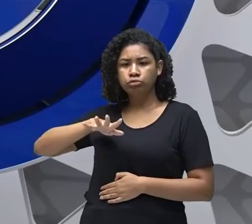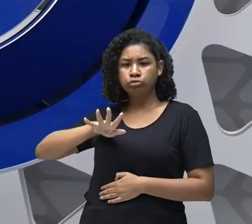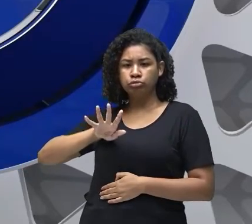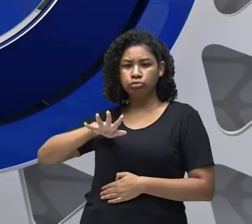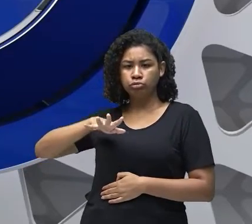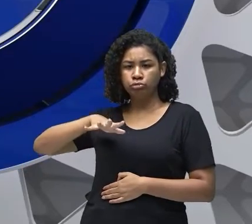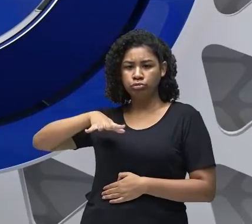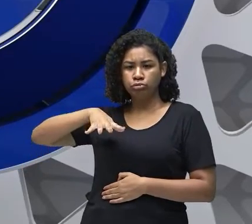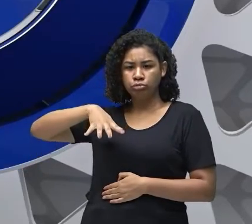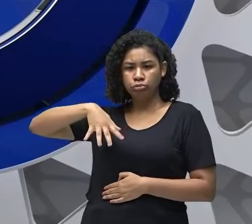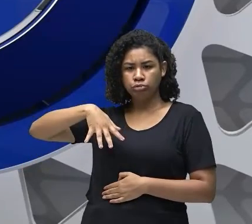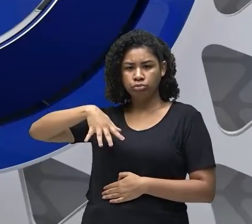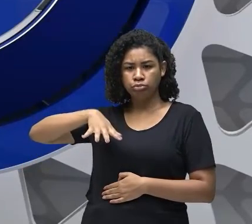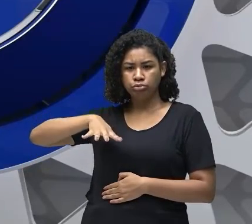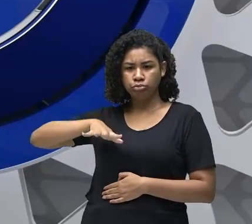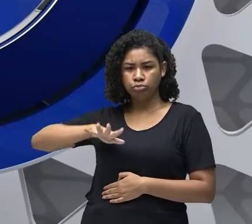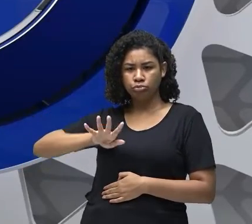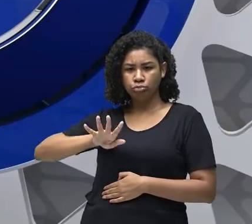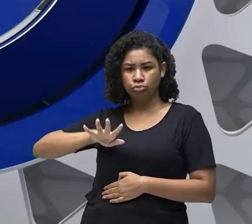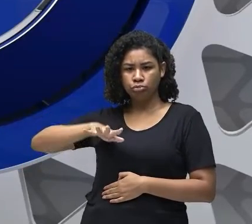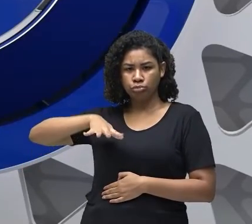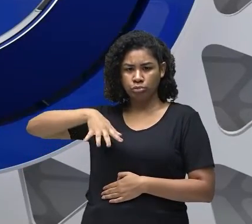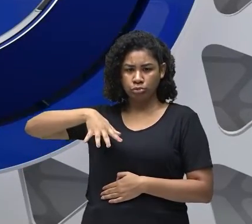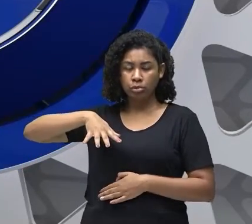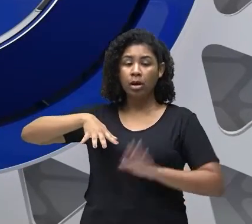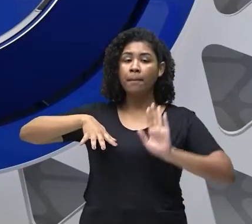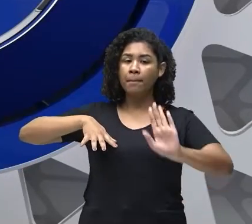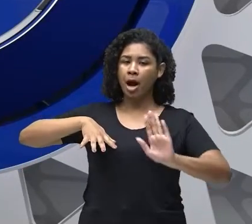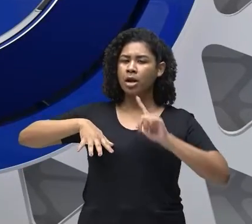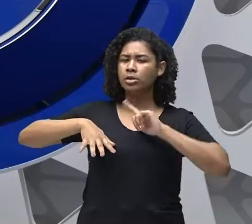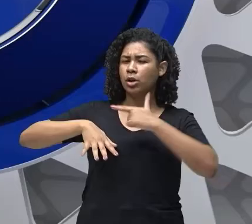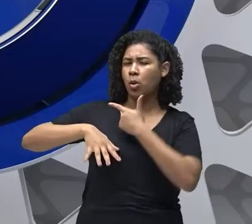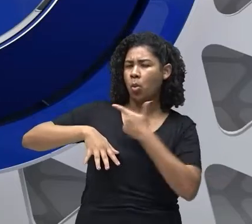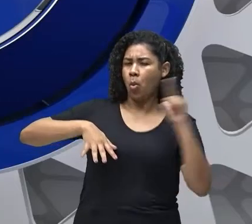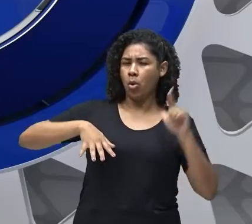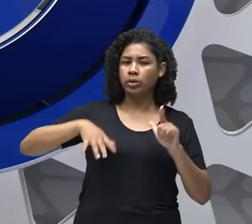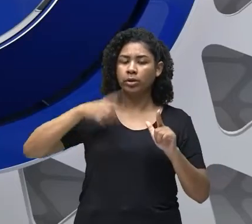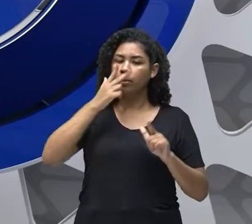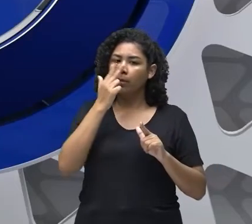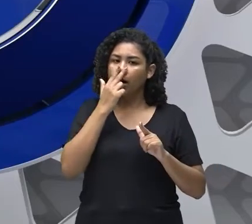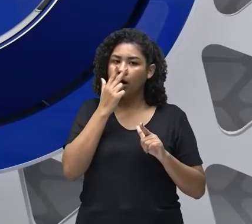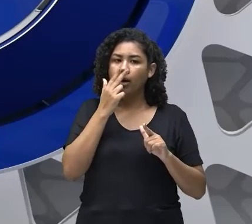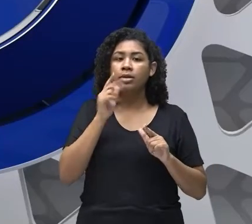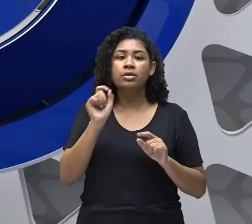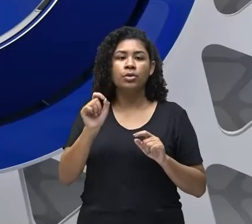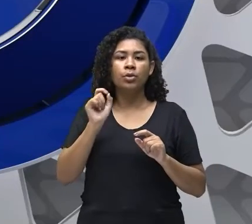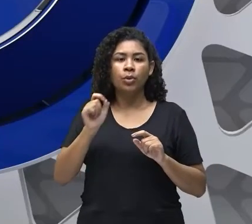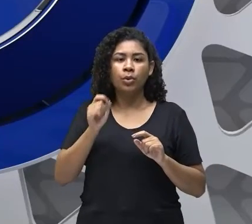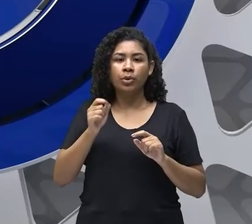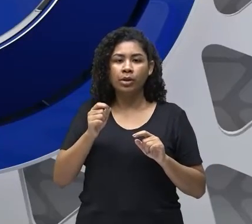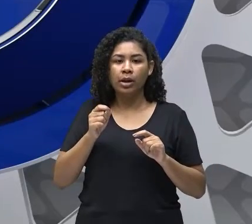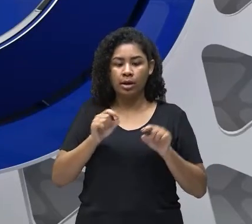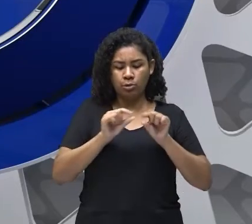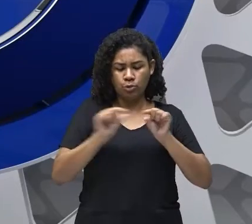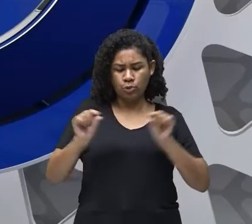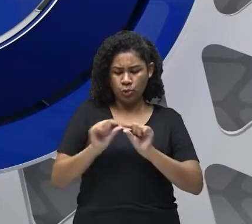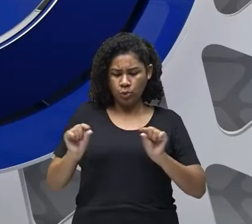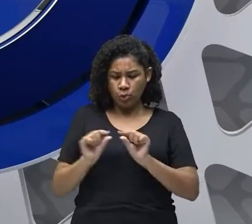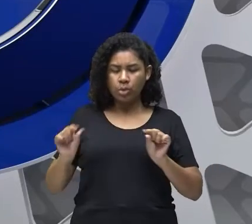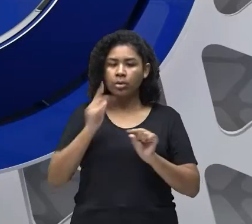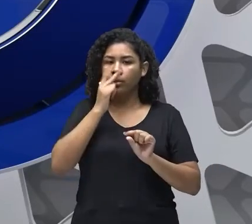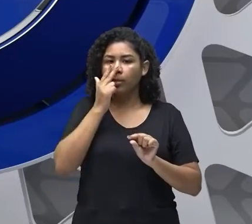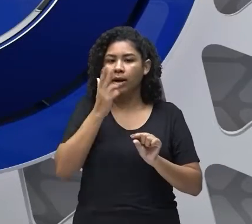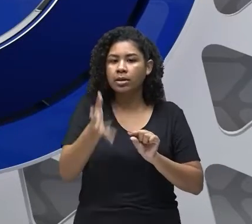Mas tem uma parte que parece umas linhas assim transversal, onde ela vai puxar, vai sugar o ar do